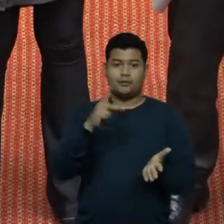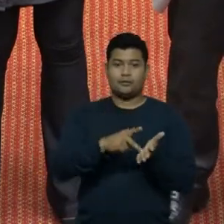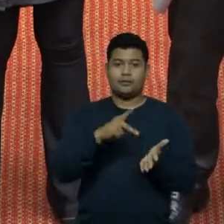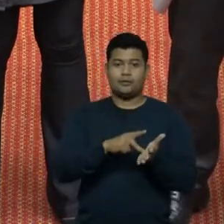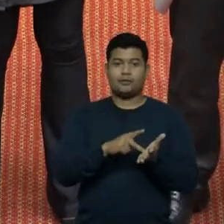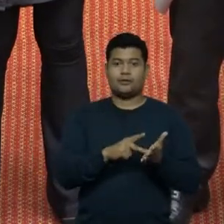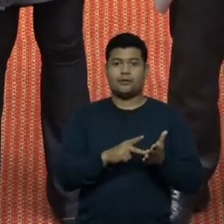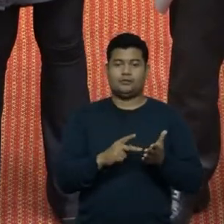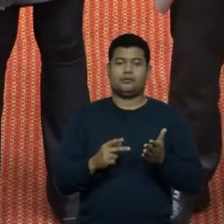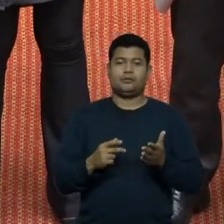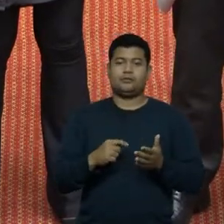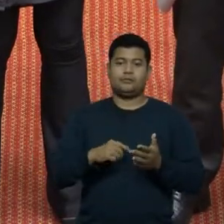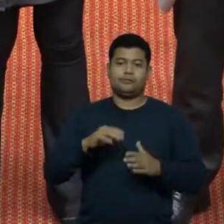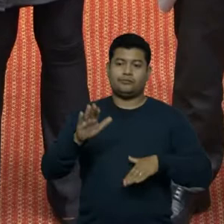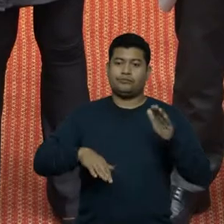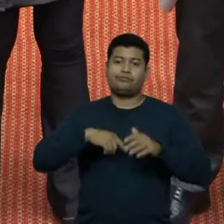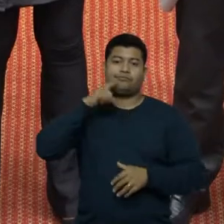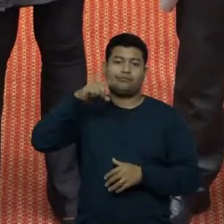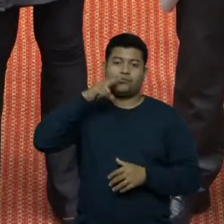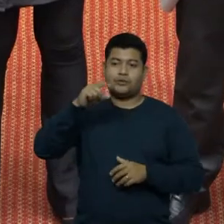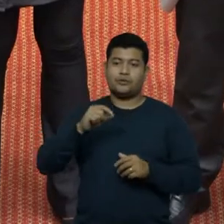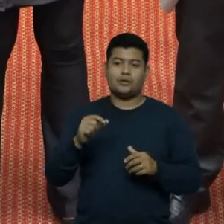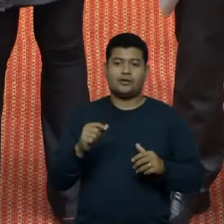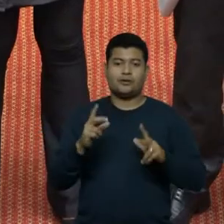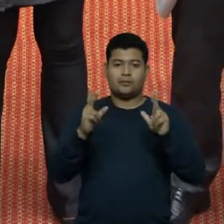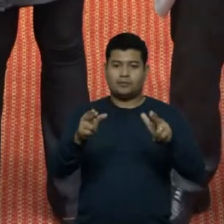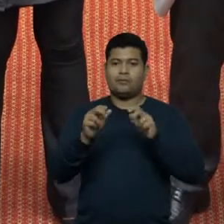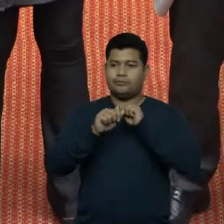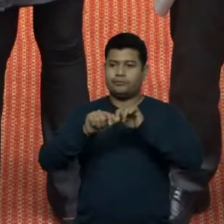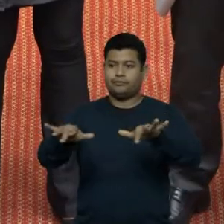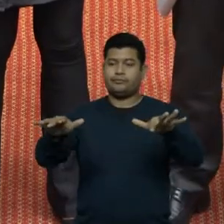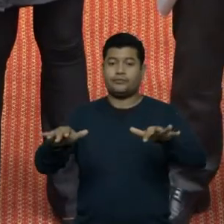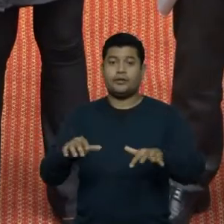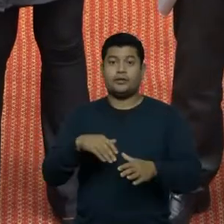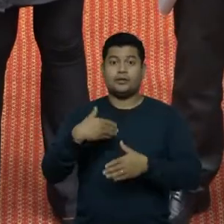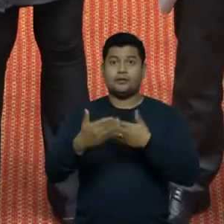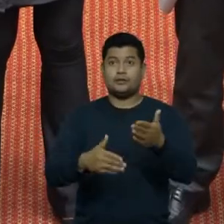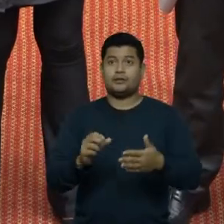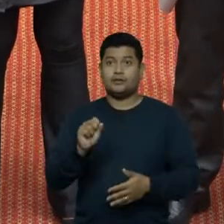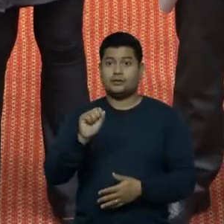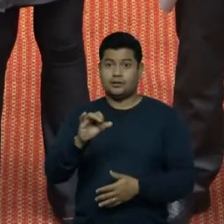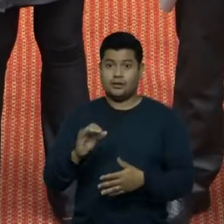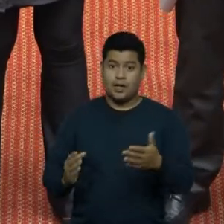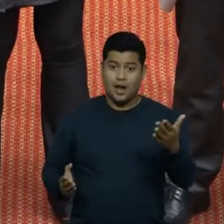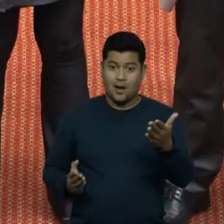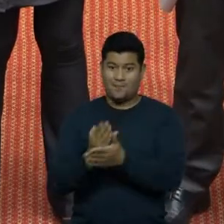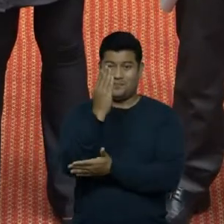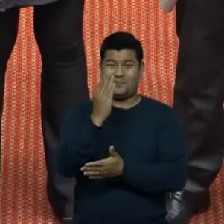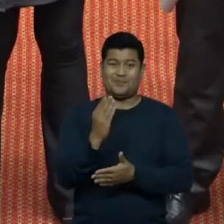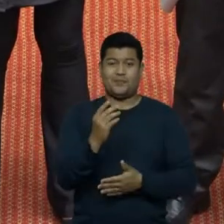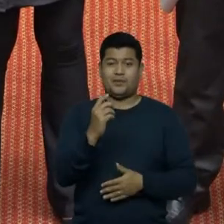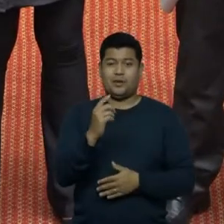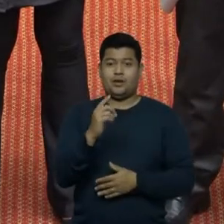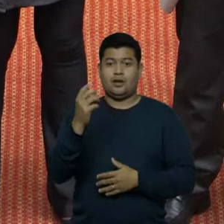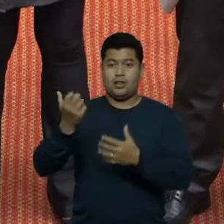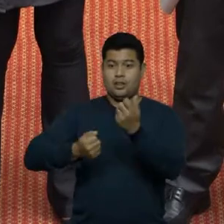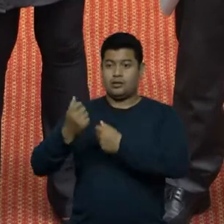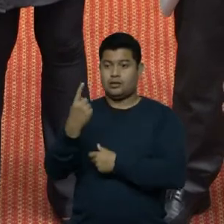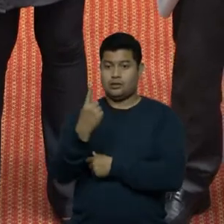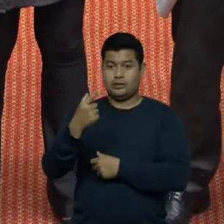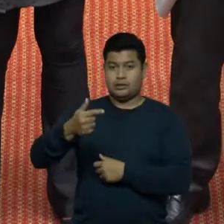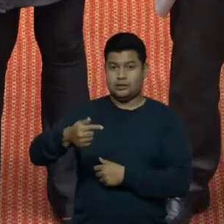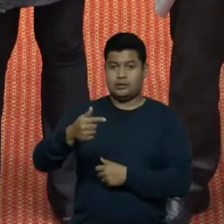onde a mentira chegou se nós chegamos hoje daqui a pouco a gente vai aprovar o leite 6:43 o alimento